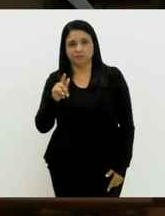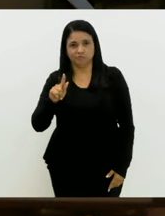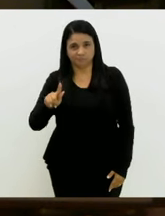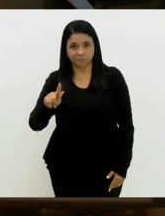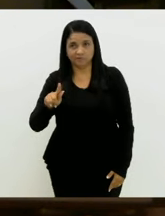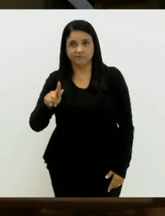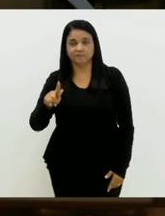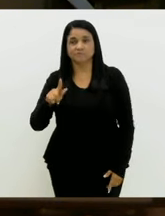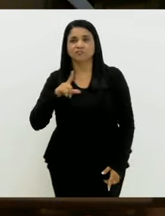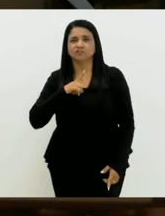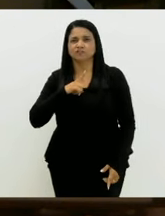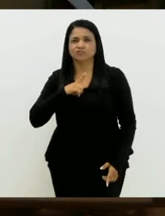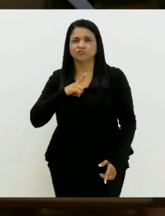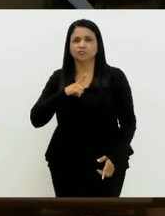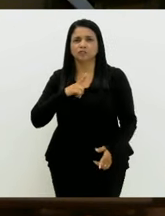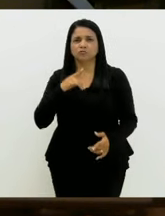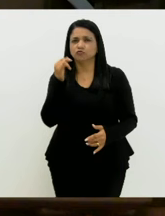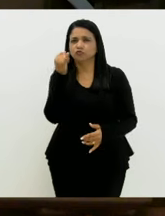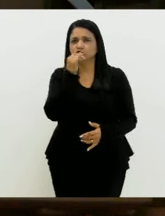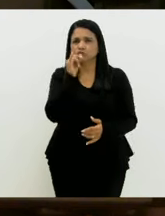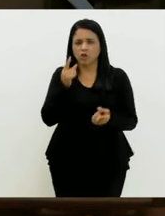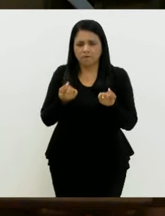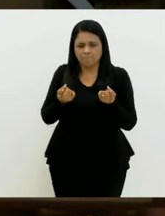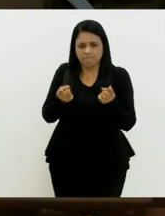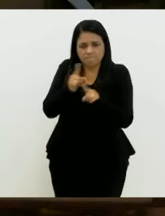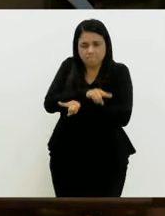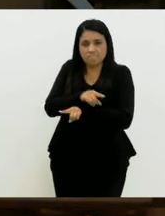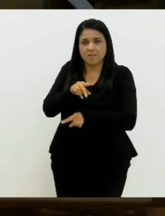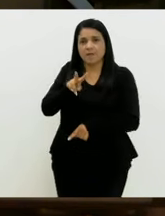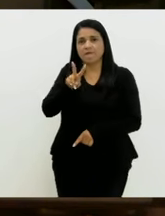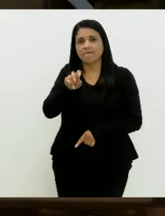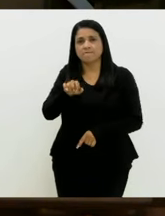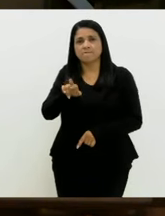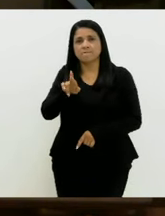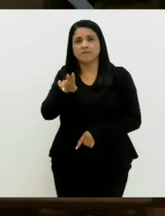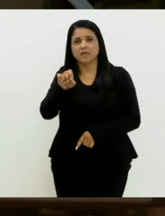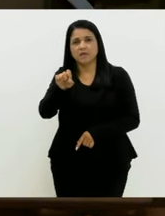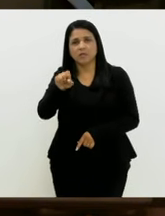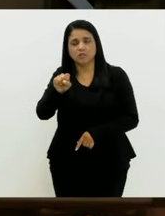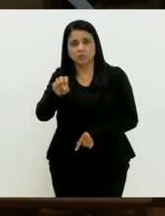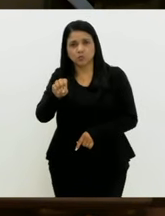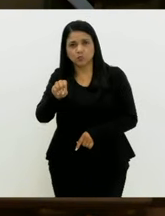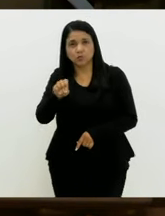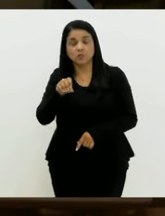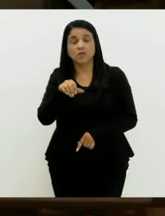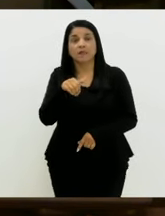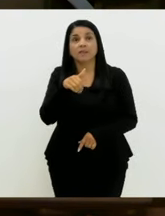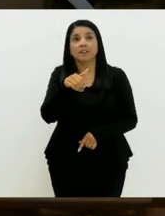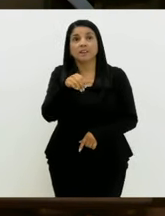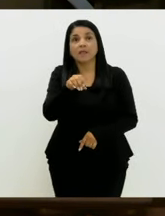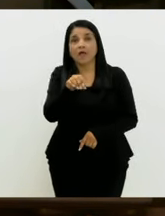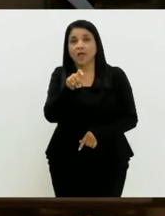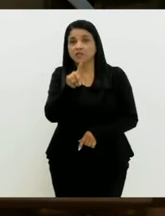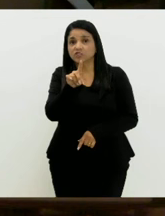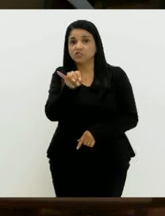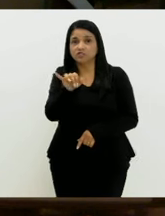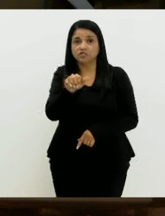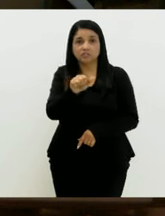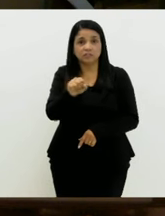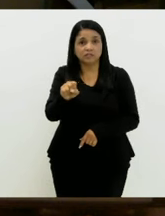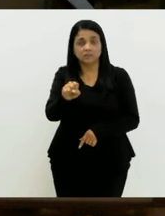que tinha um choque verso e mais não sei o quê. As pessoas ficam 10 dias, chegaram a ficar 10